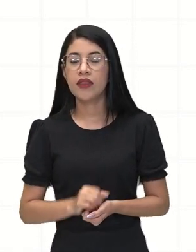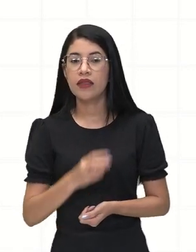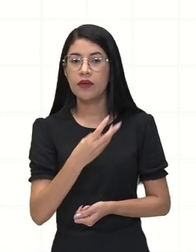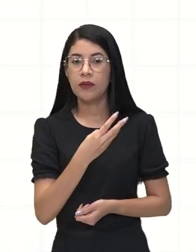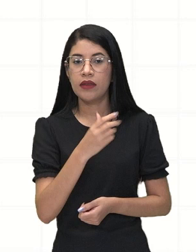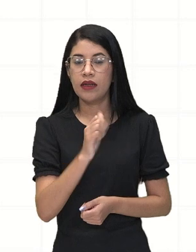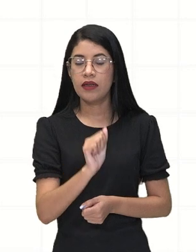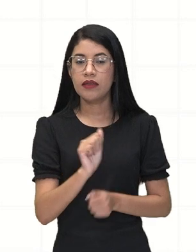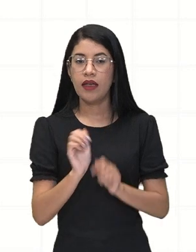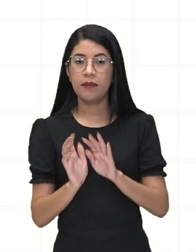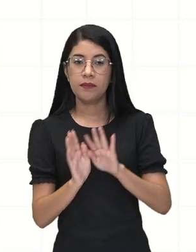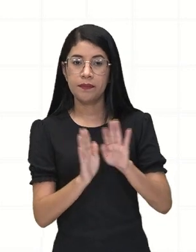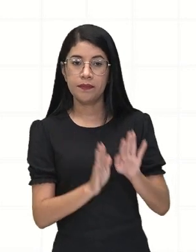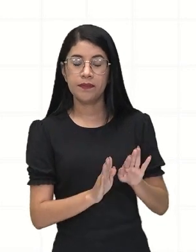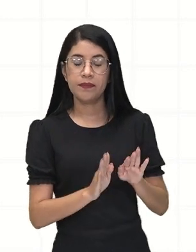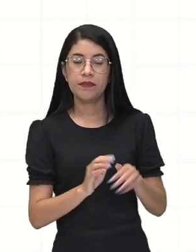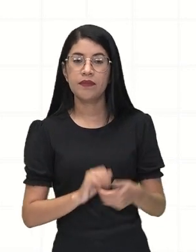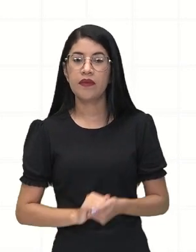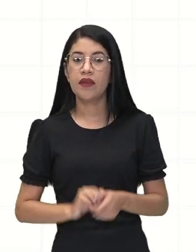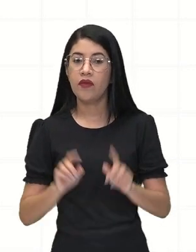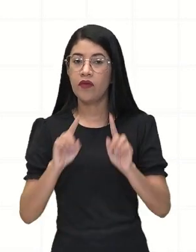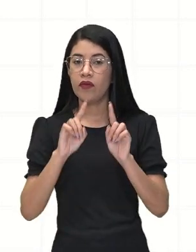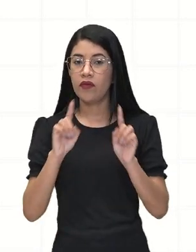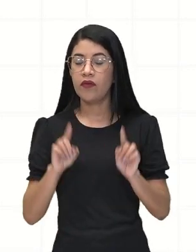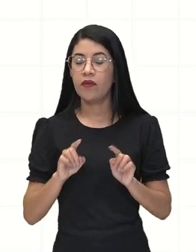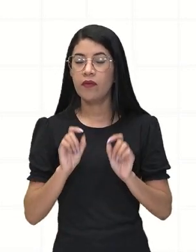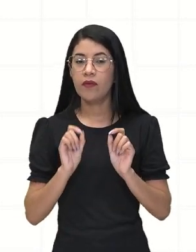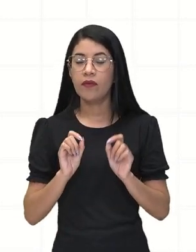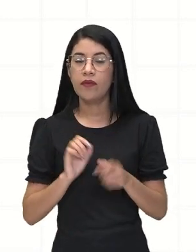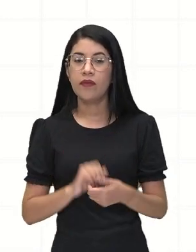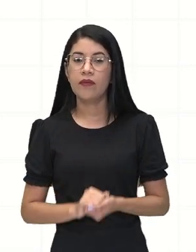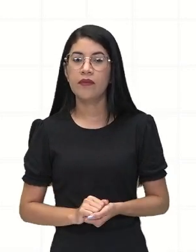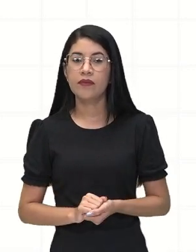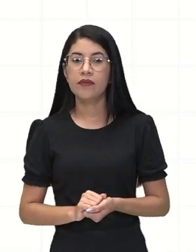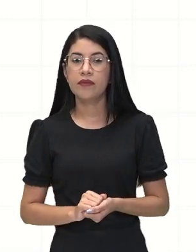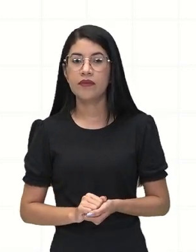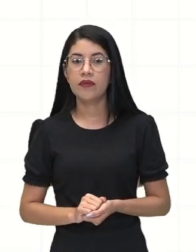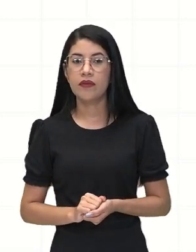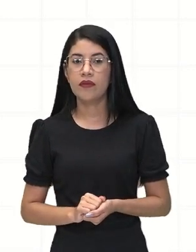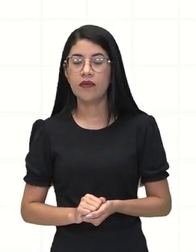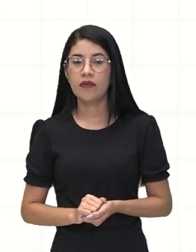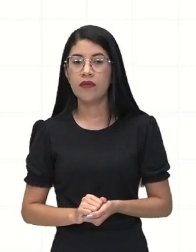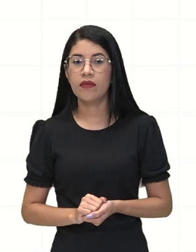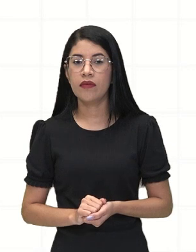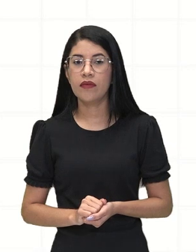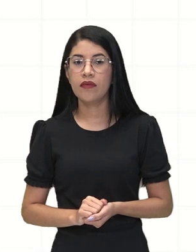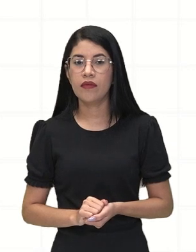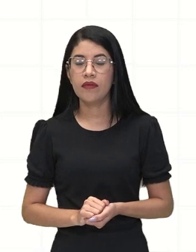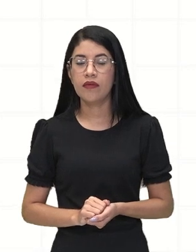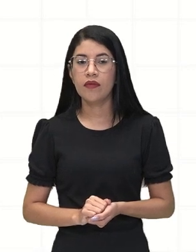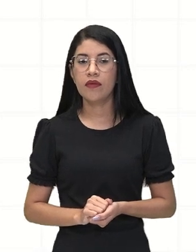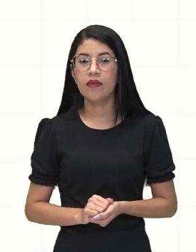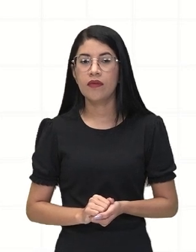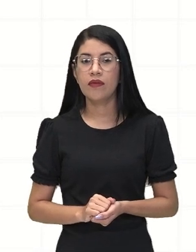evidência, sobra quem? 3A dividido por 3A, então vou eliminar o 3A aqui, ó, vai sobrar o